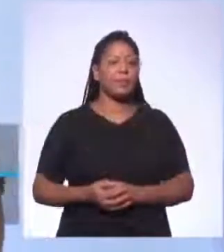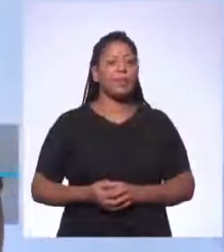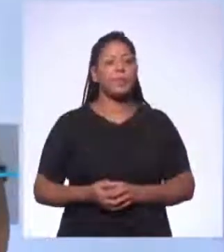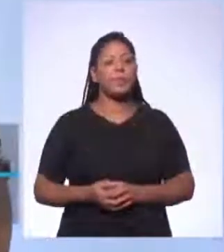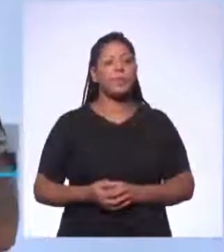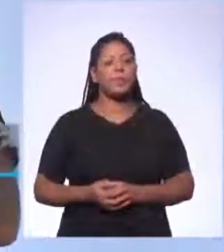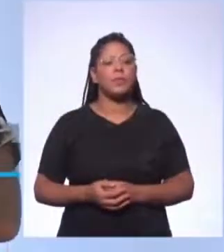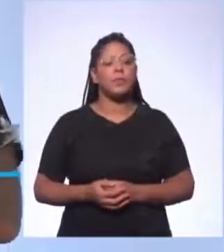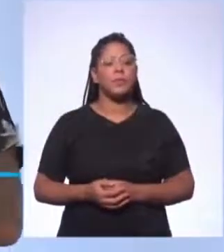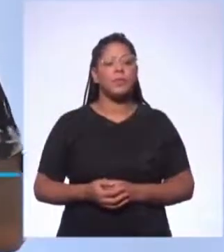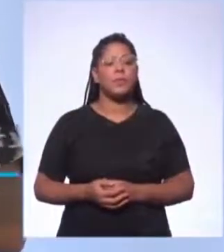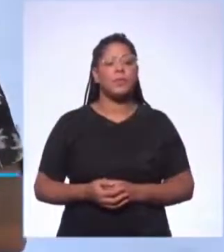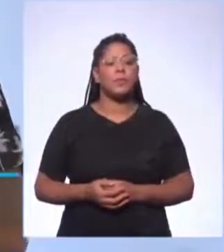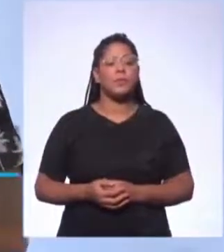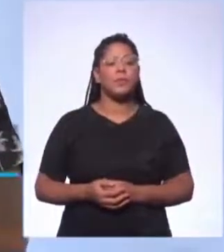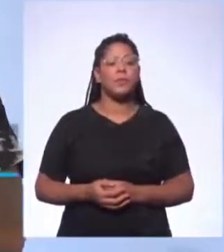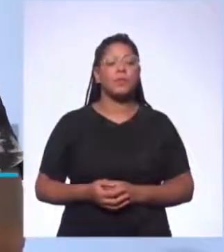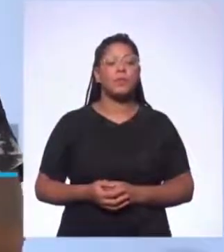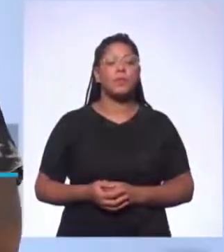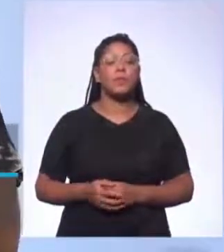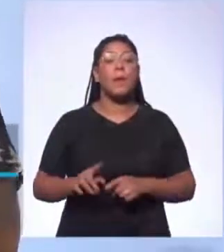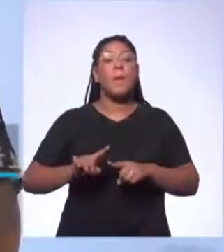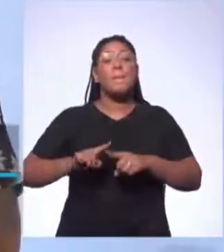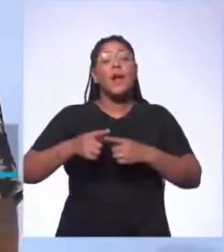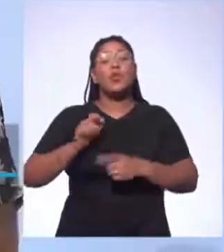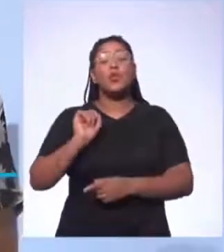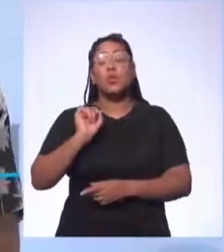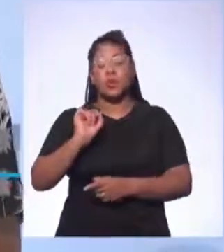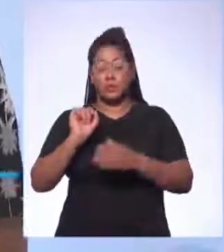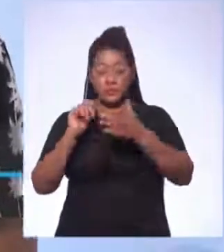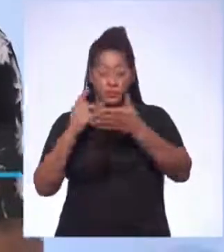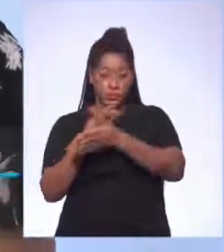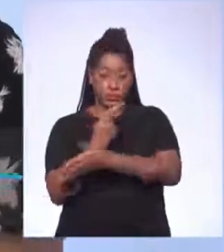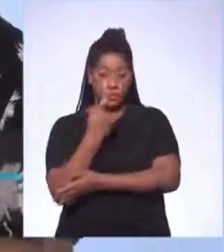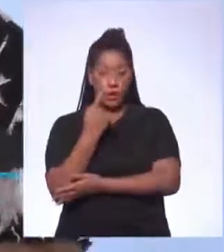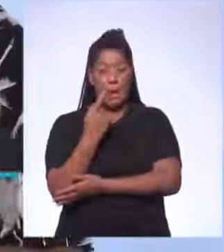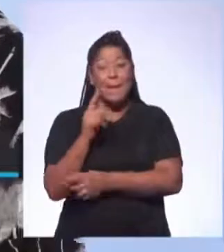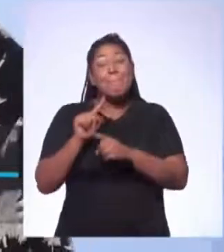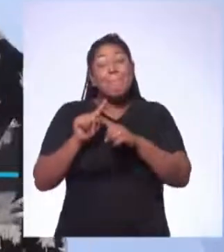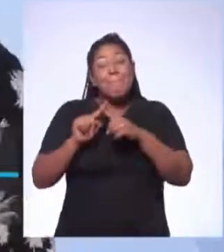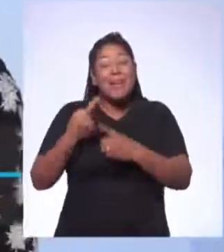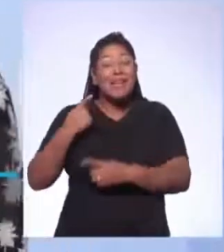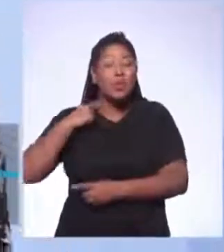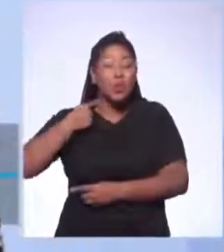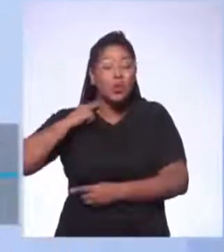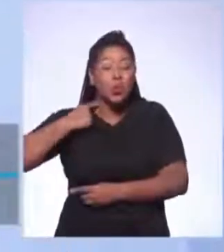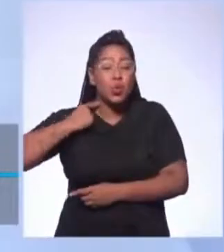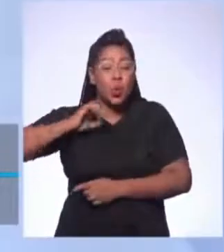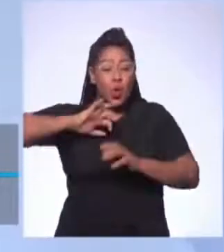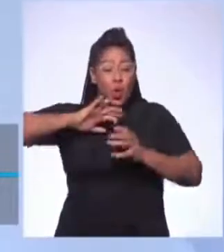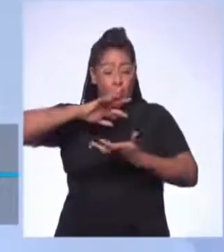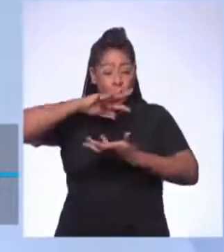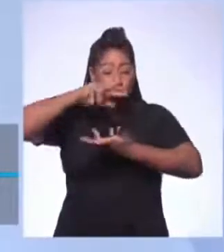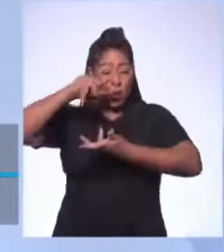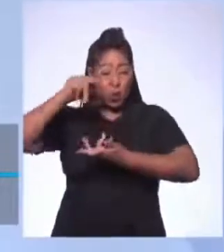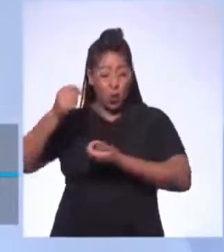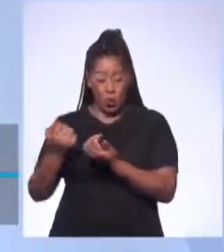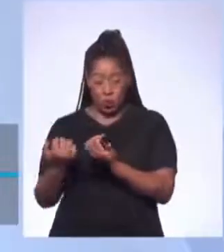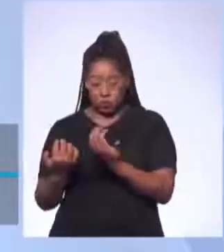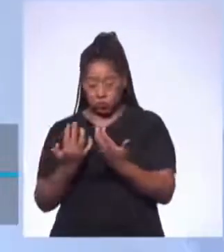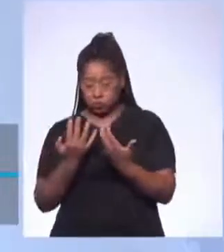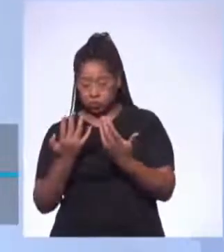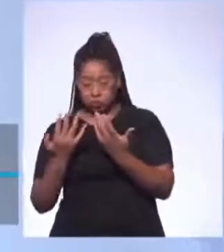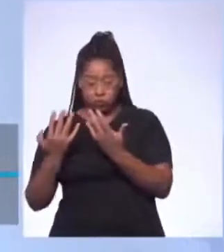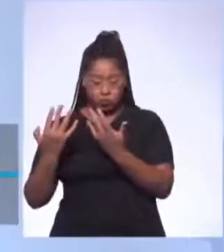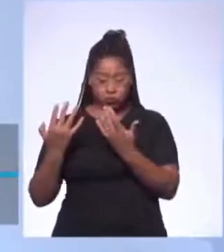até a Terra. Mas o que acontece? Por conta da poluição atmosférica, esse O3